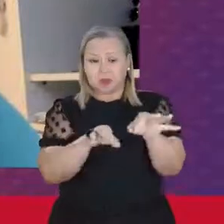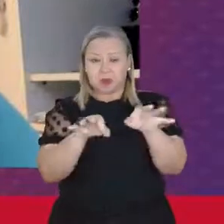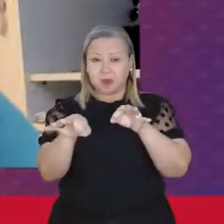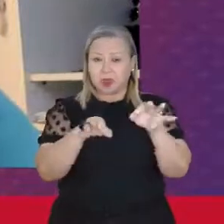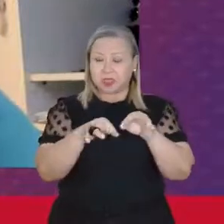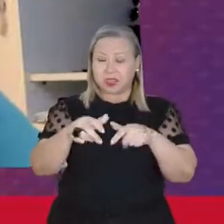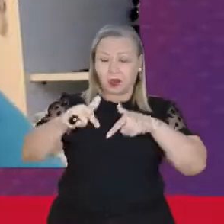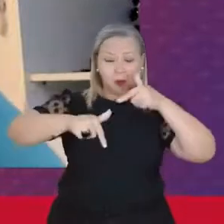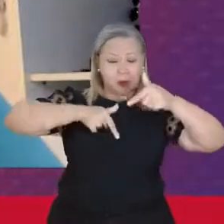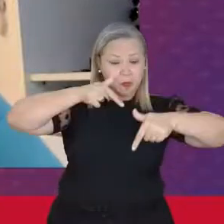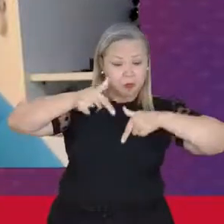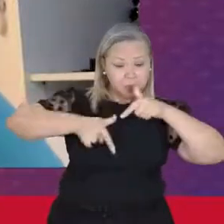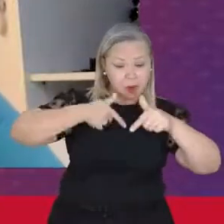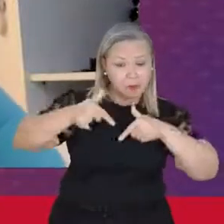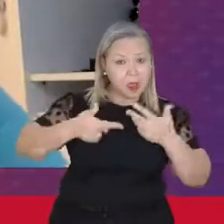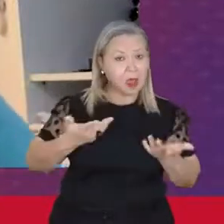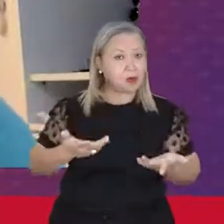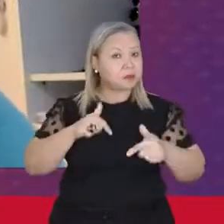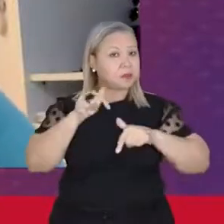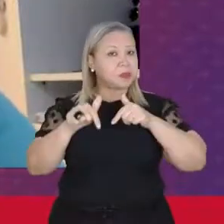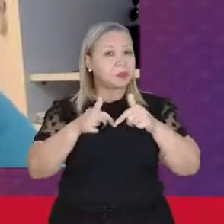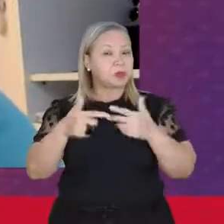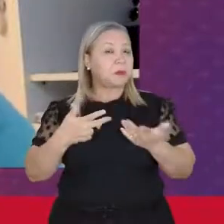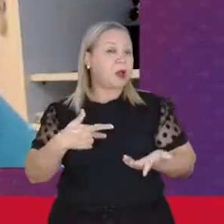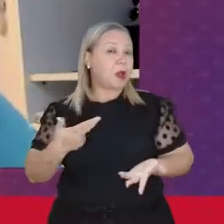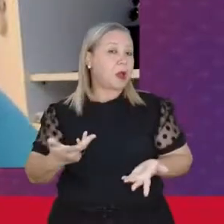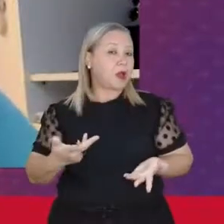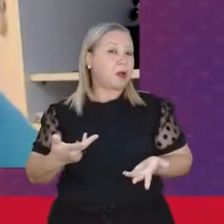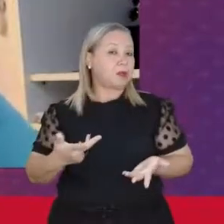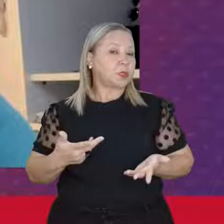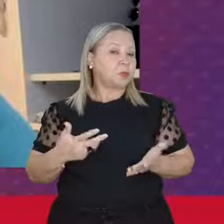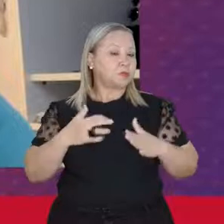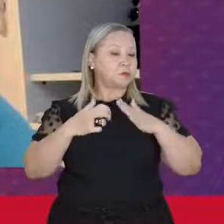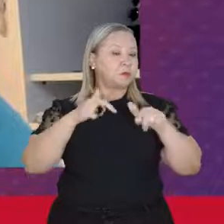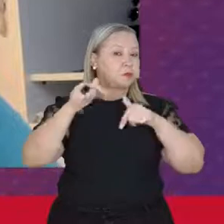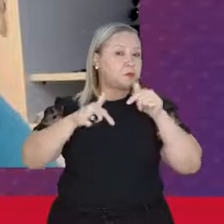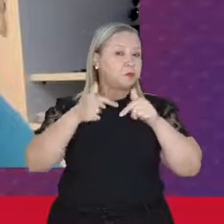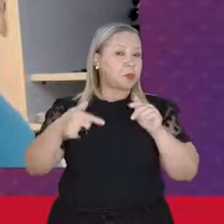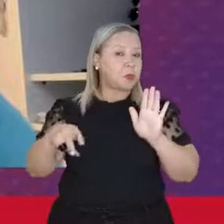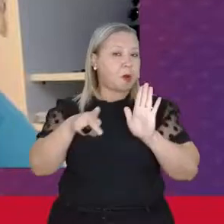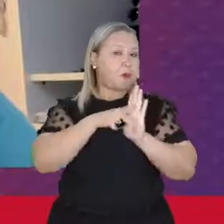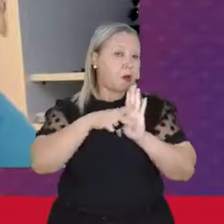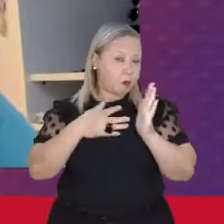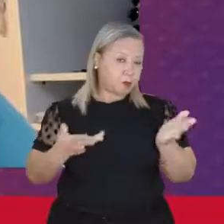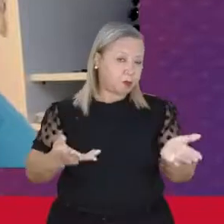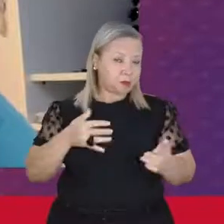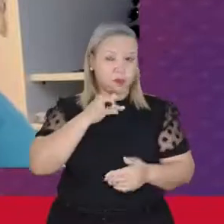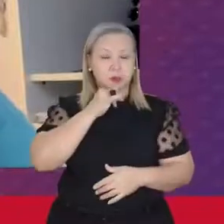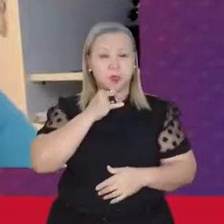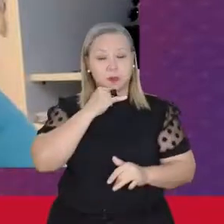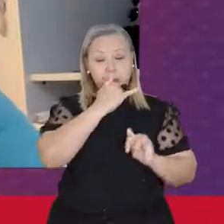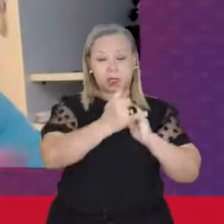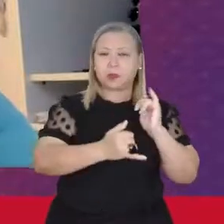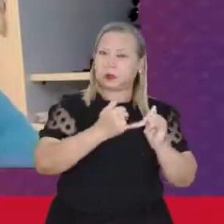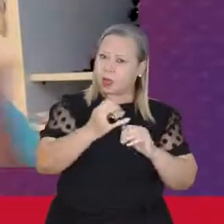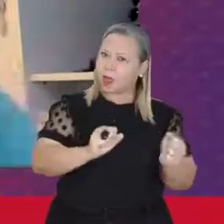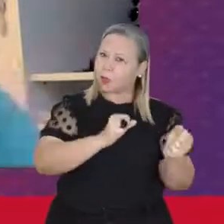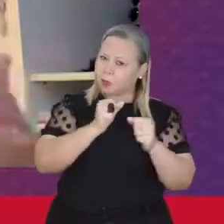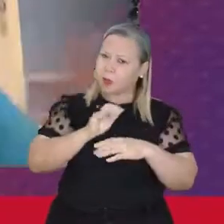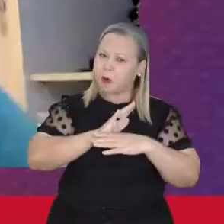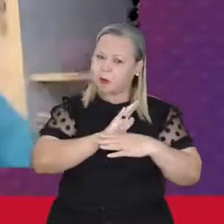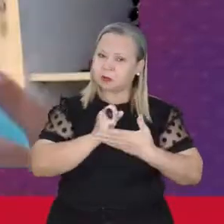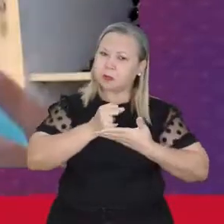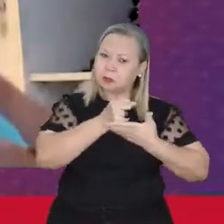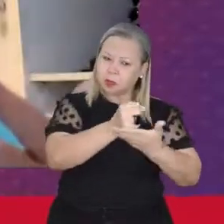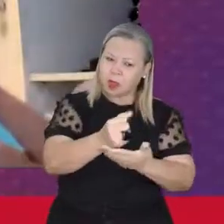de trabalho, ou seja, trabalhar por conta própria, por exemplo, né? Que a internet pode ajudar a